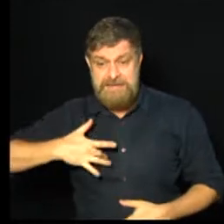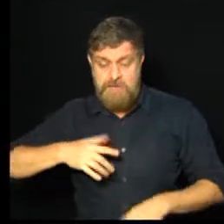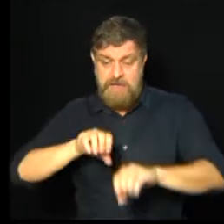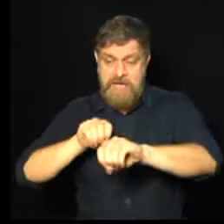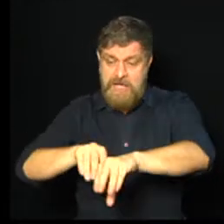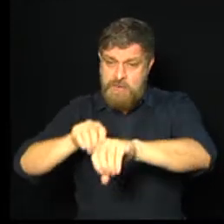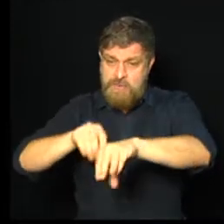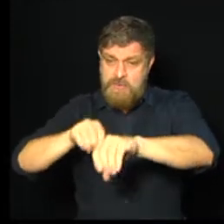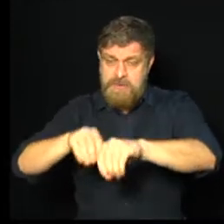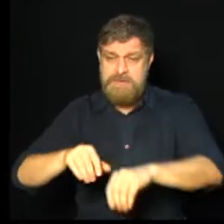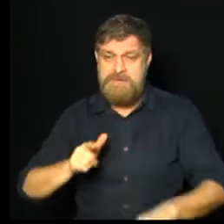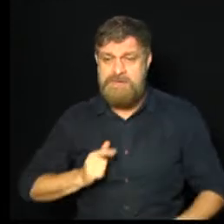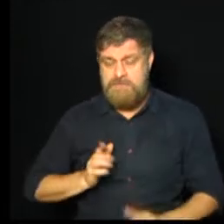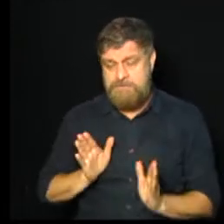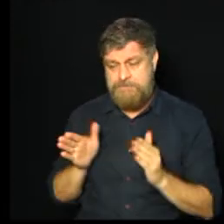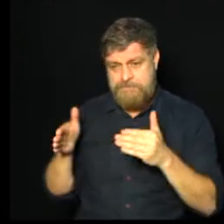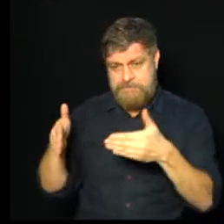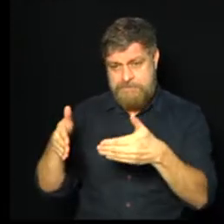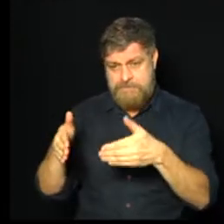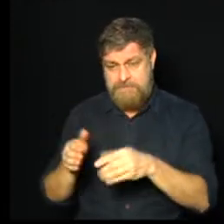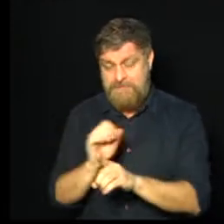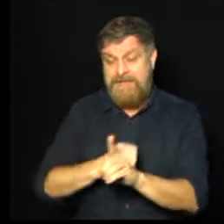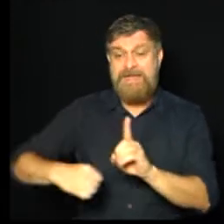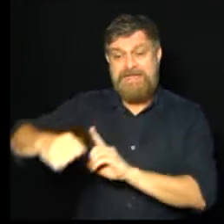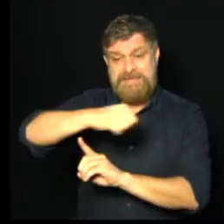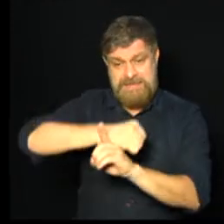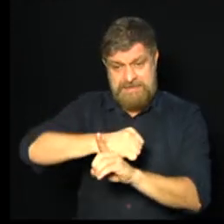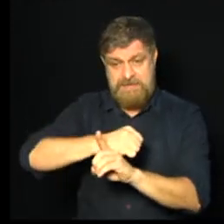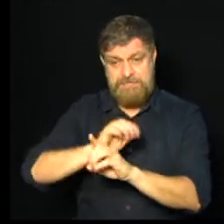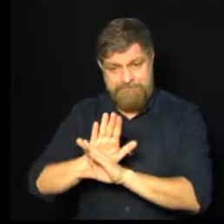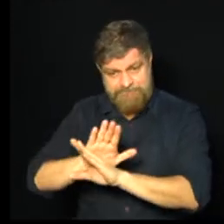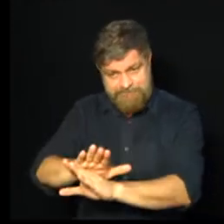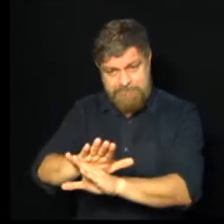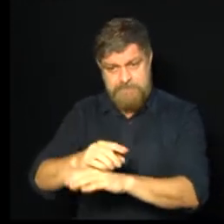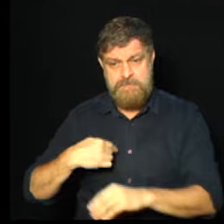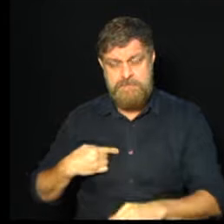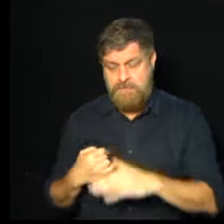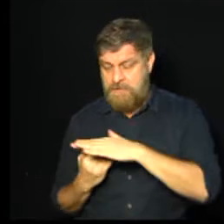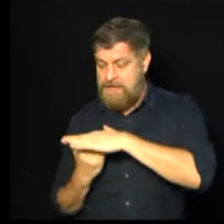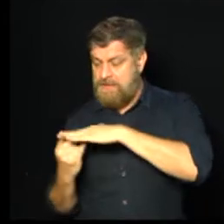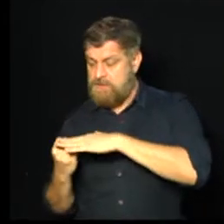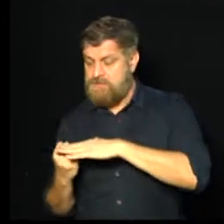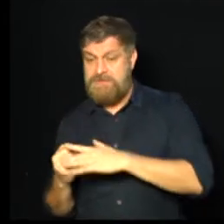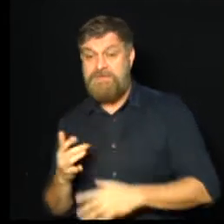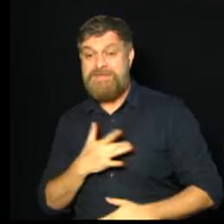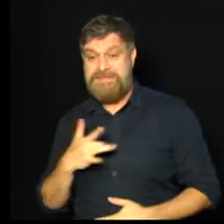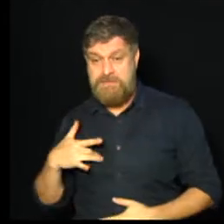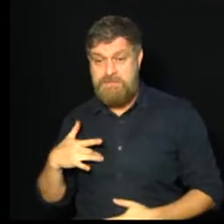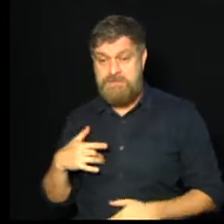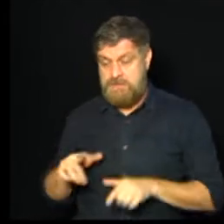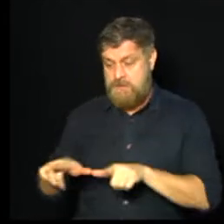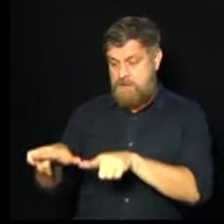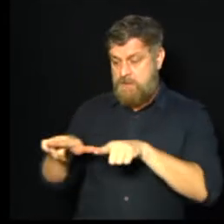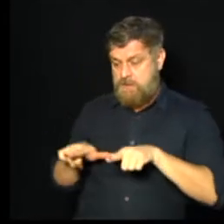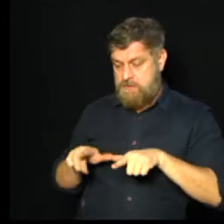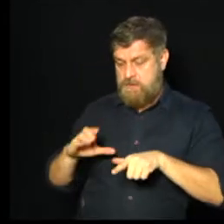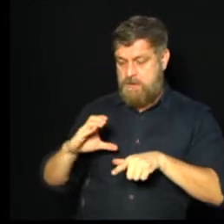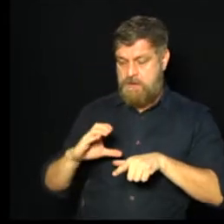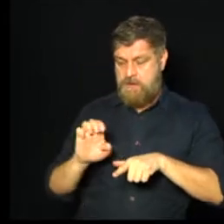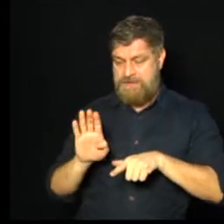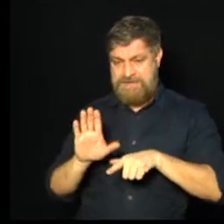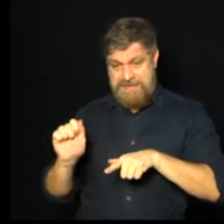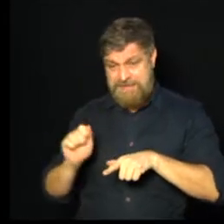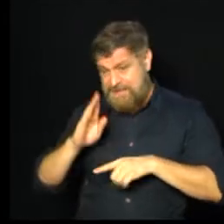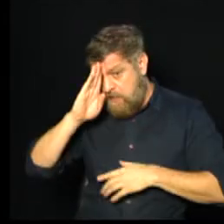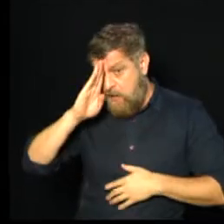educação, especificamente de assistência social. Então, as entidades da área de saúde que têm o SEBAS tiveram preferência nesse